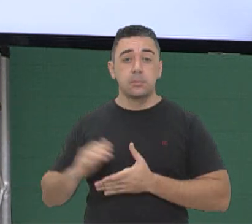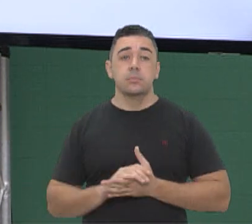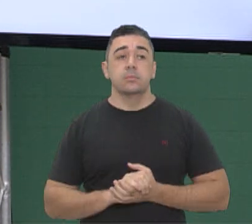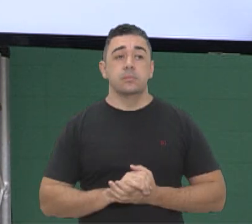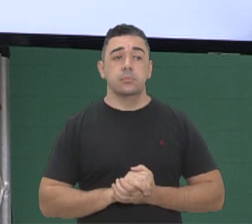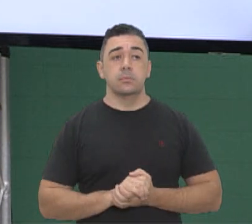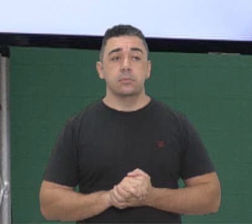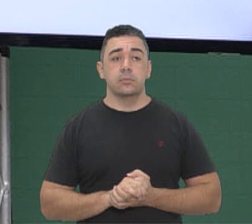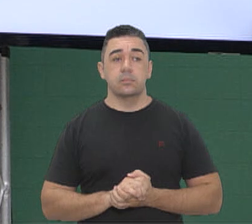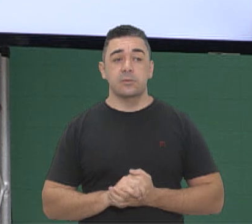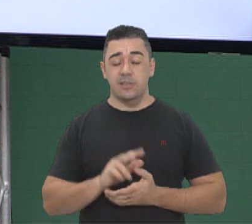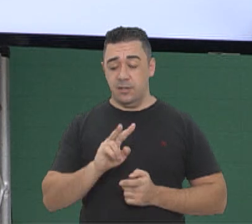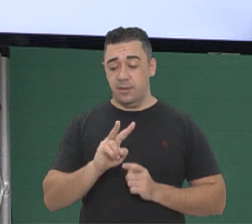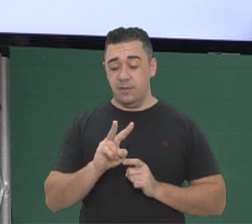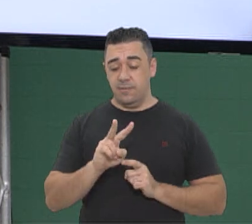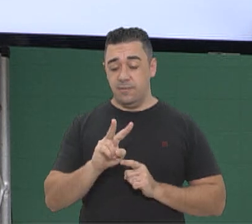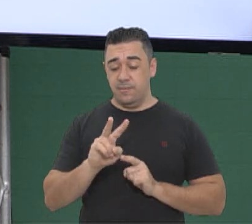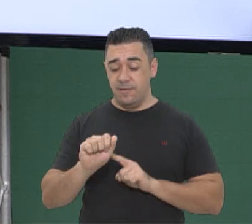Que nos